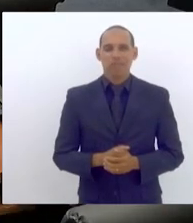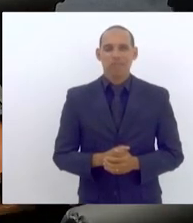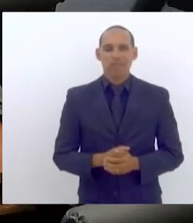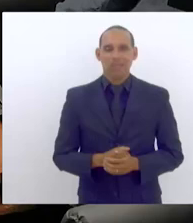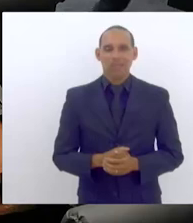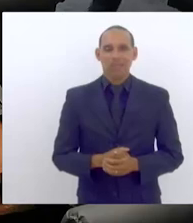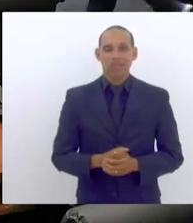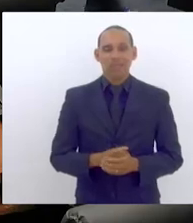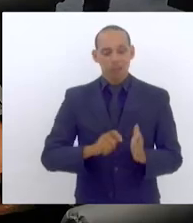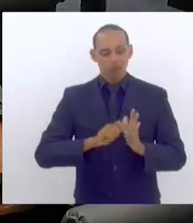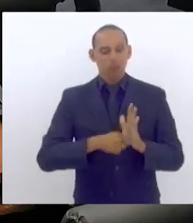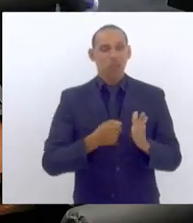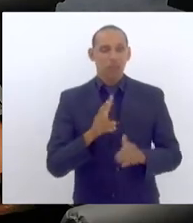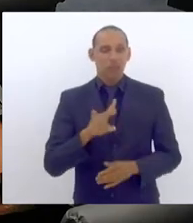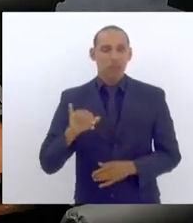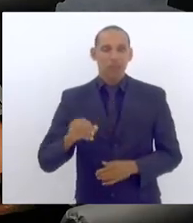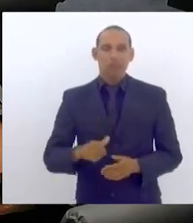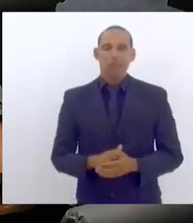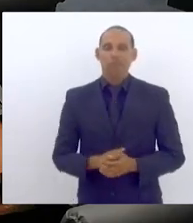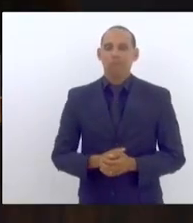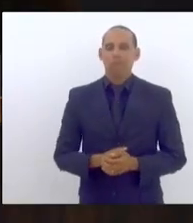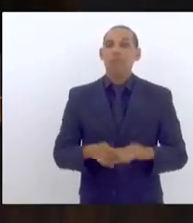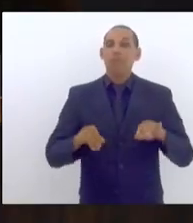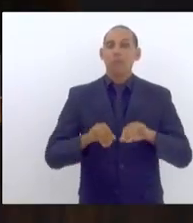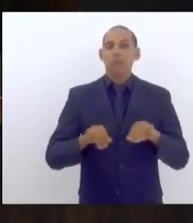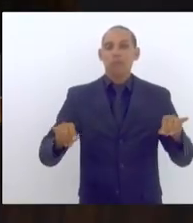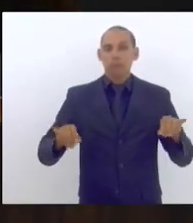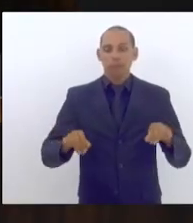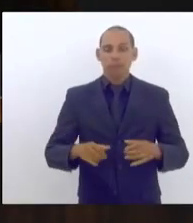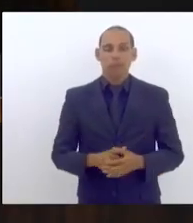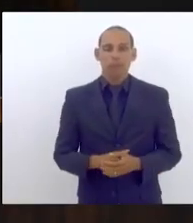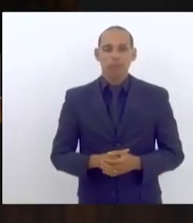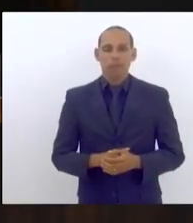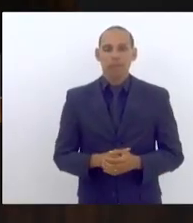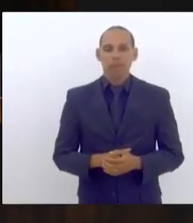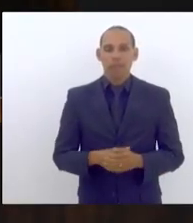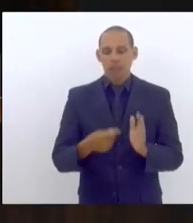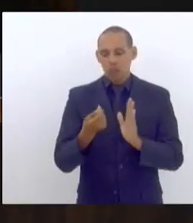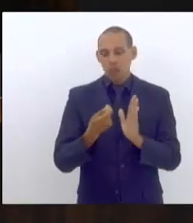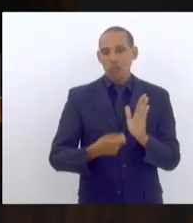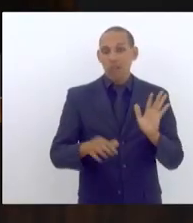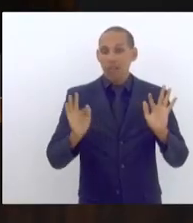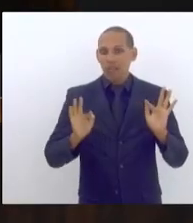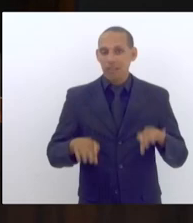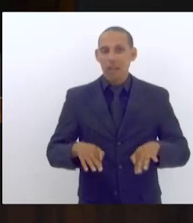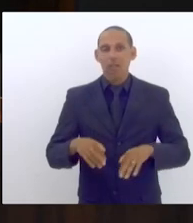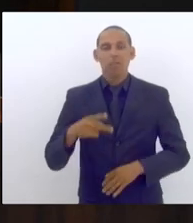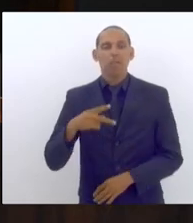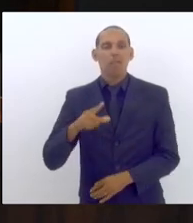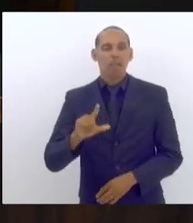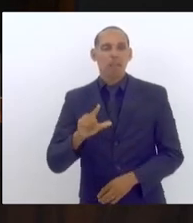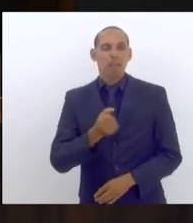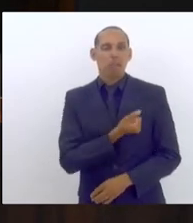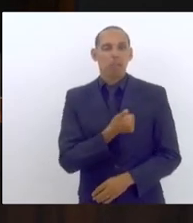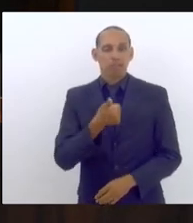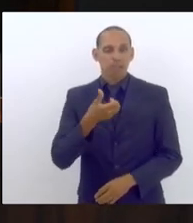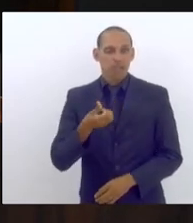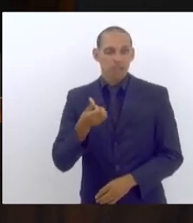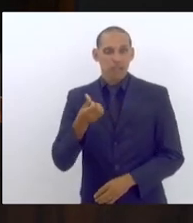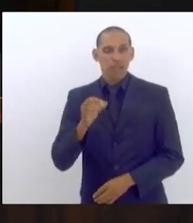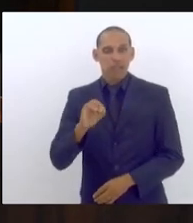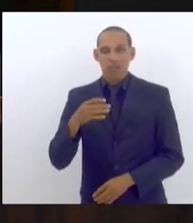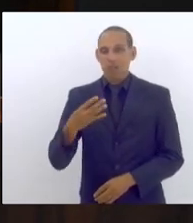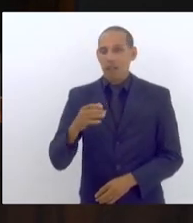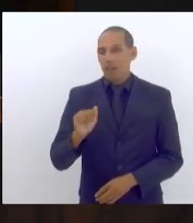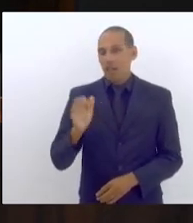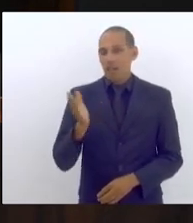Vai autógrafo. Anuncio. Redação final. Projeto de lei número 1604-A